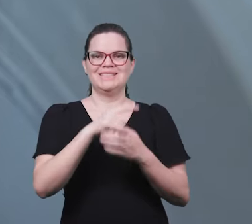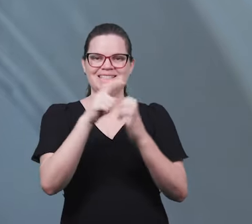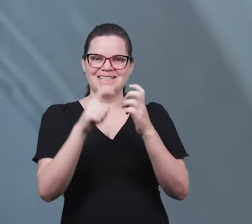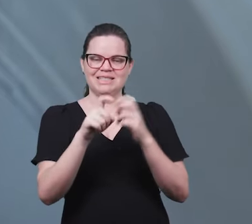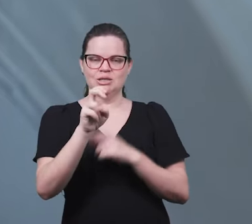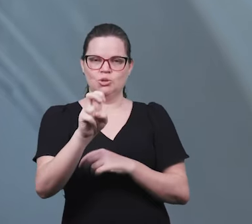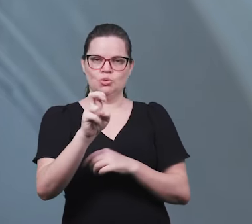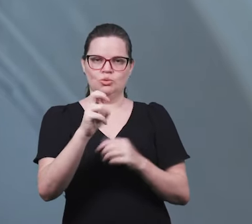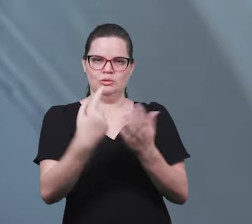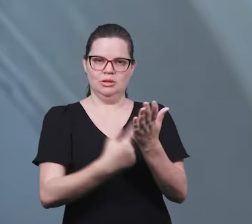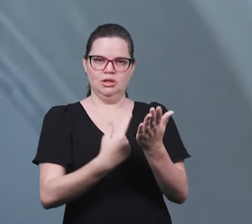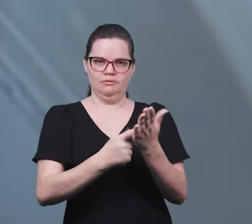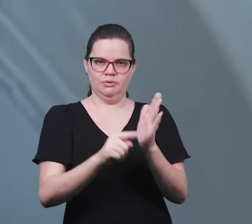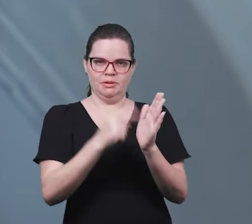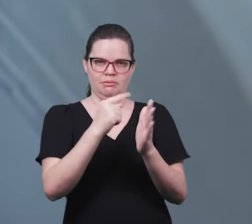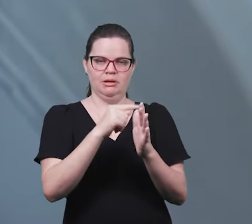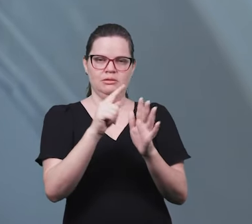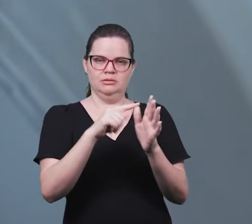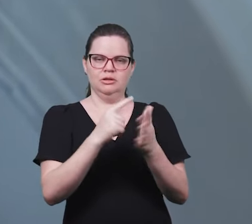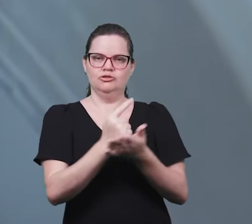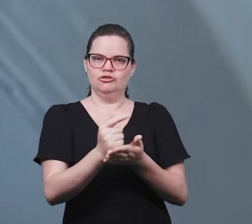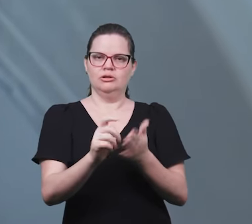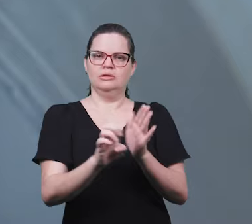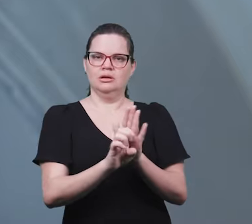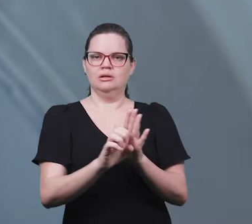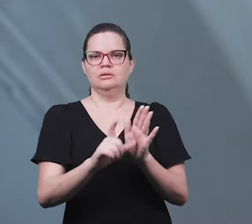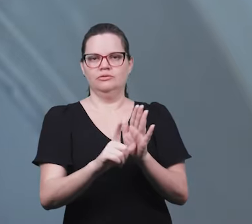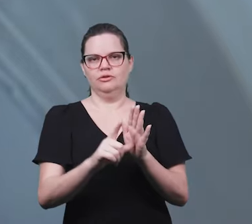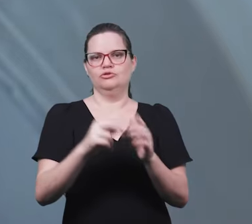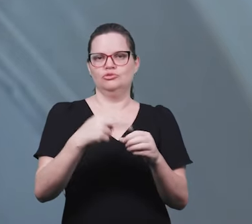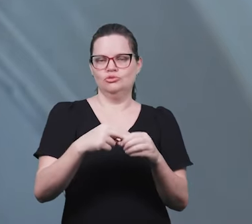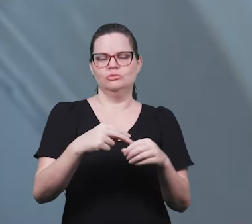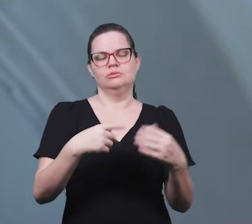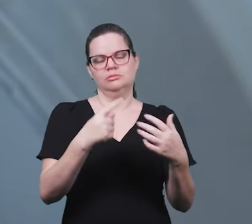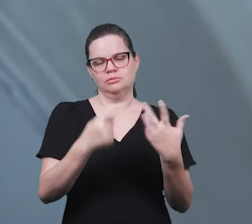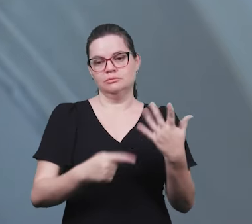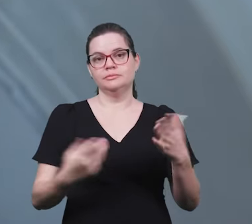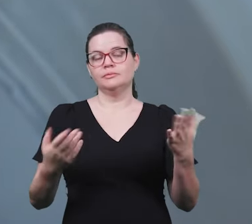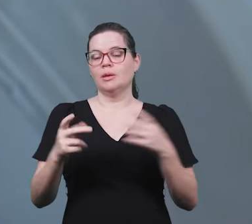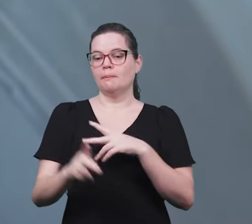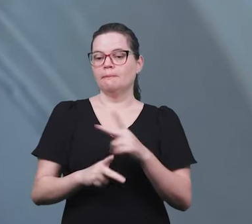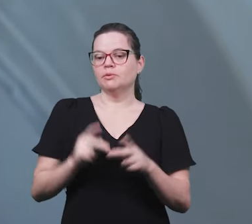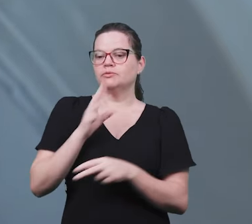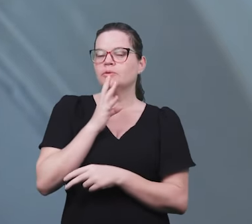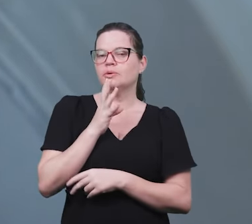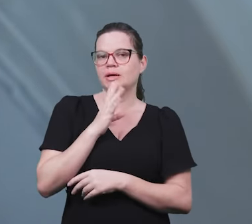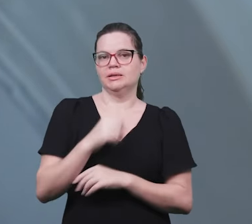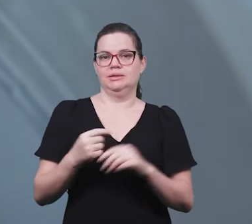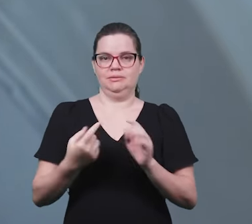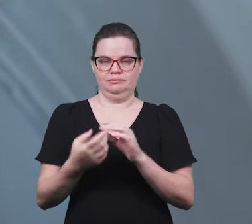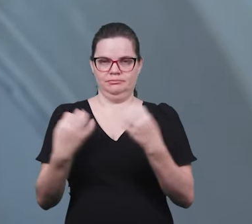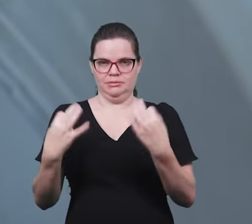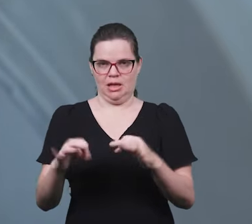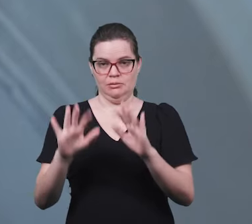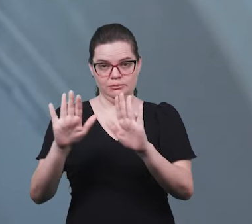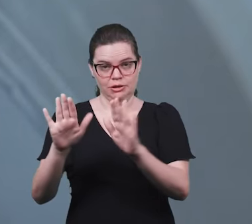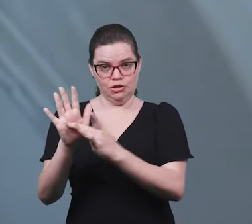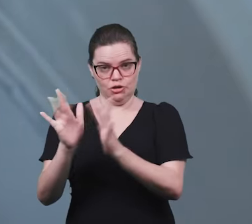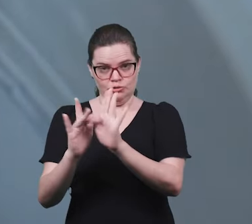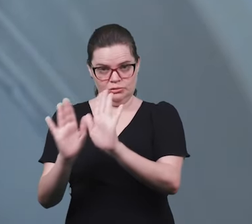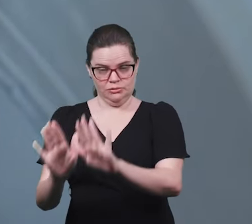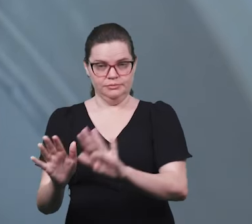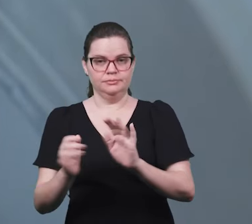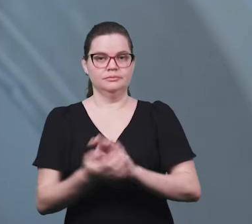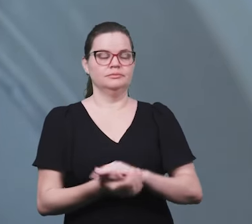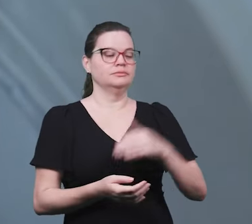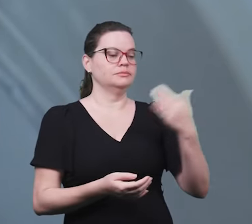livros. Então o povo conhecia a sua história. Quando Moisés ele vai anunciando